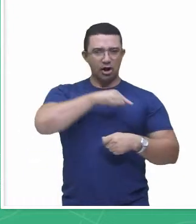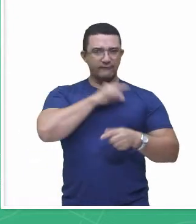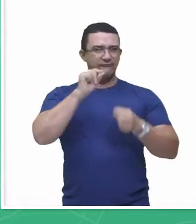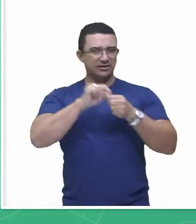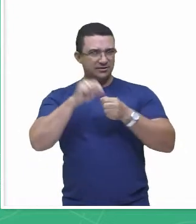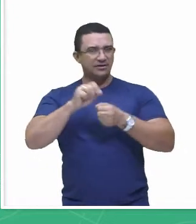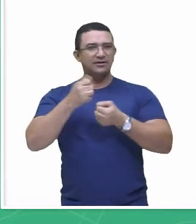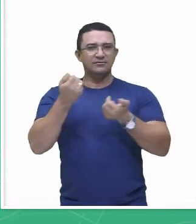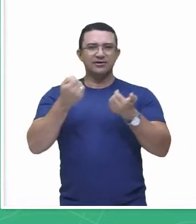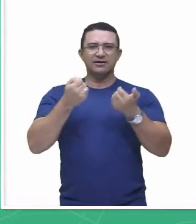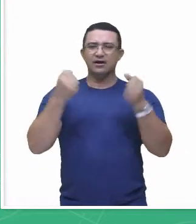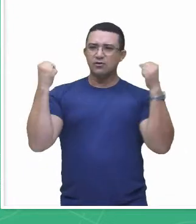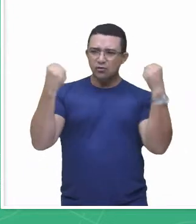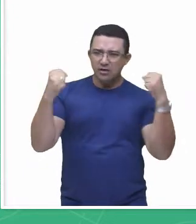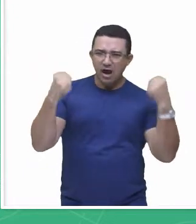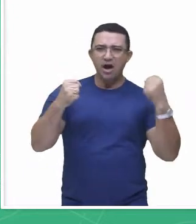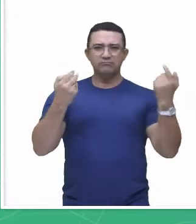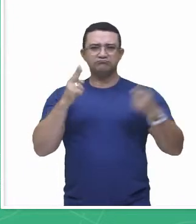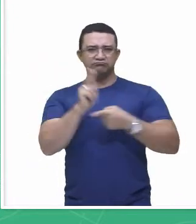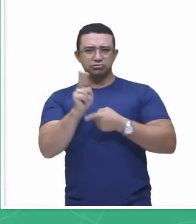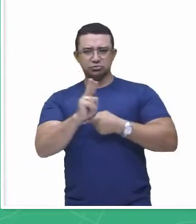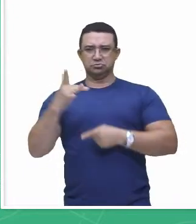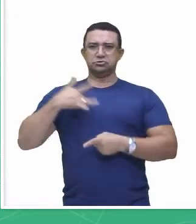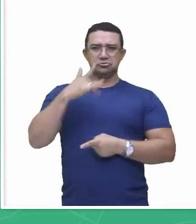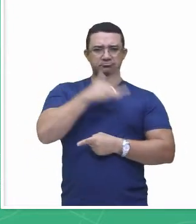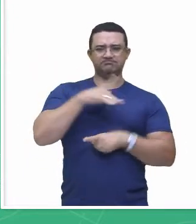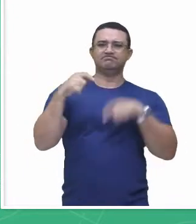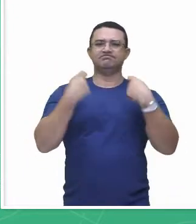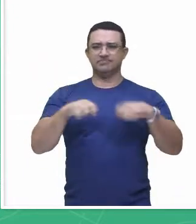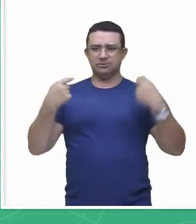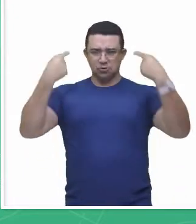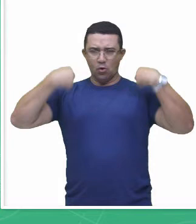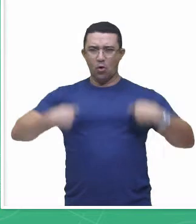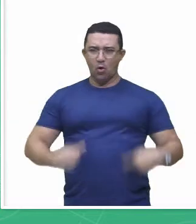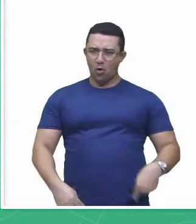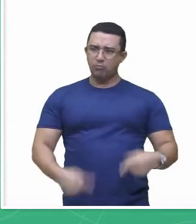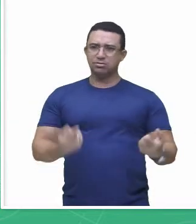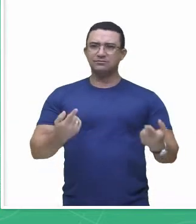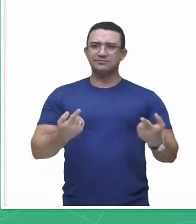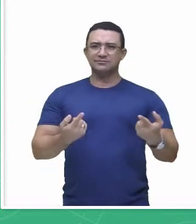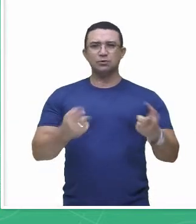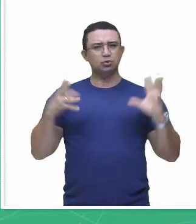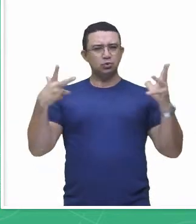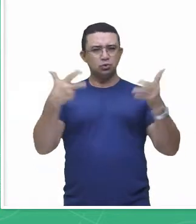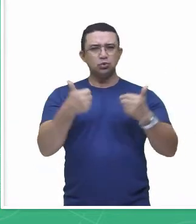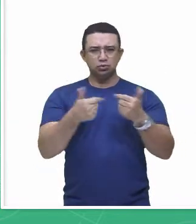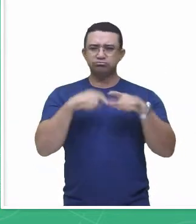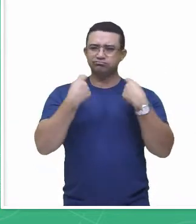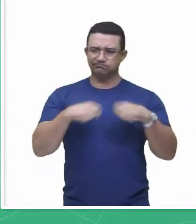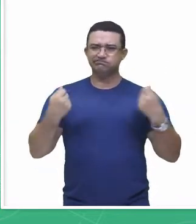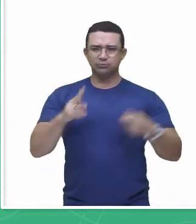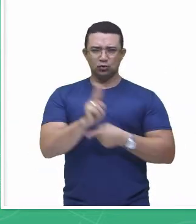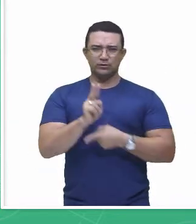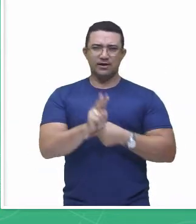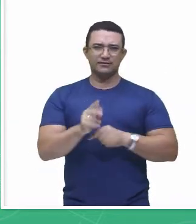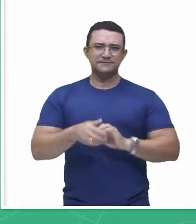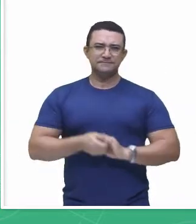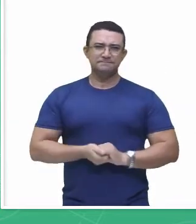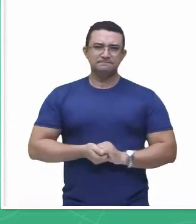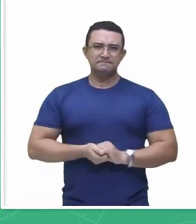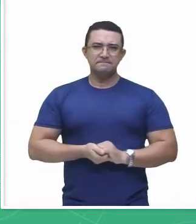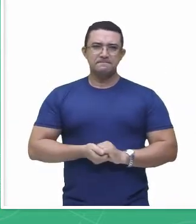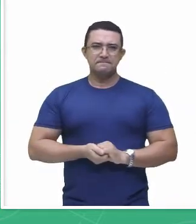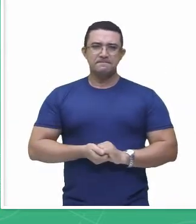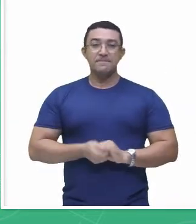ativas, justamente para cuidar, né, de todo o nosso corpo. Musculatura, parte óssea e assim por diante. Na